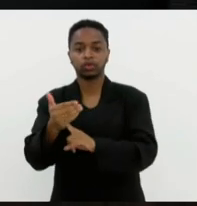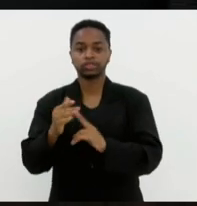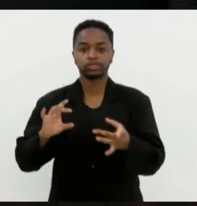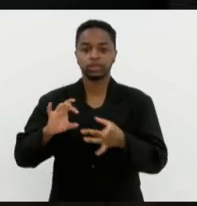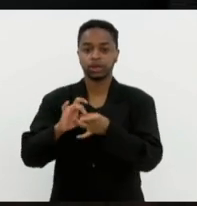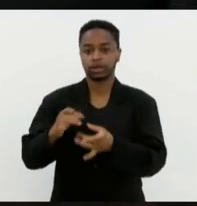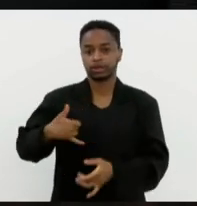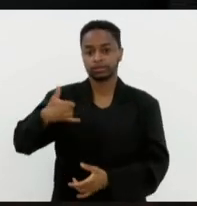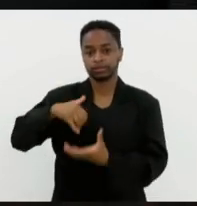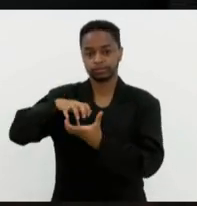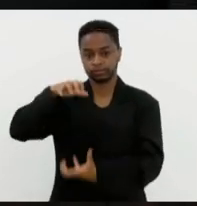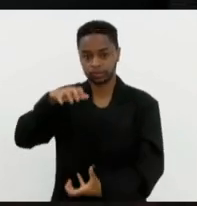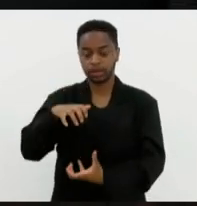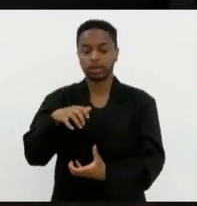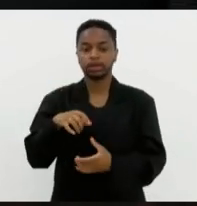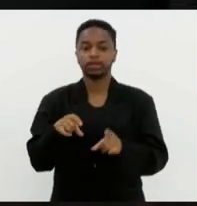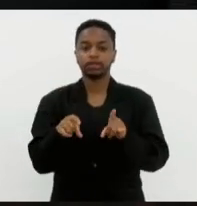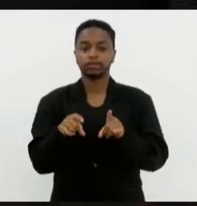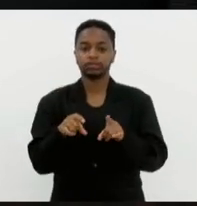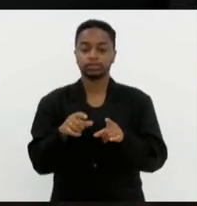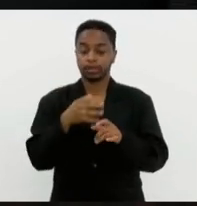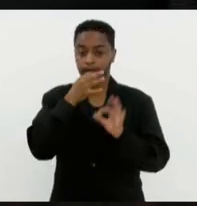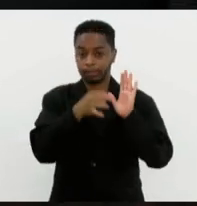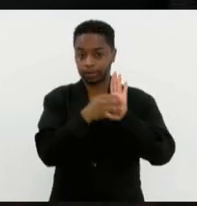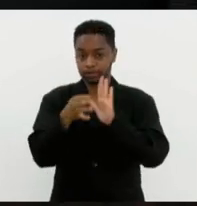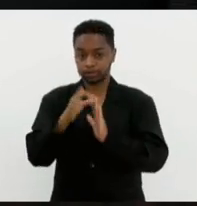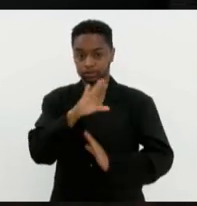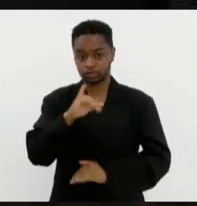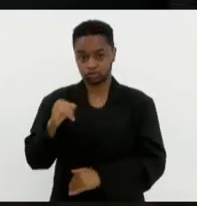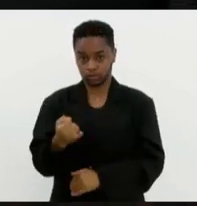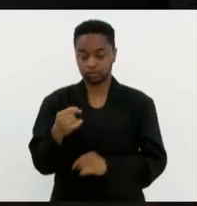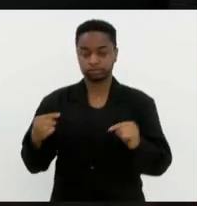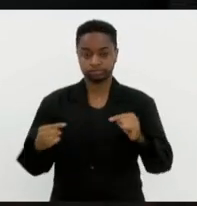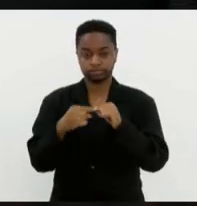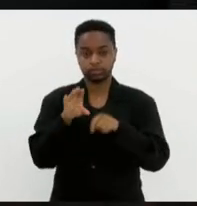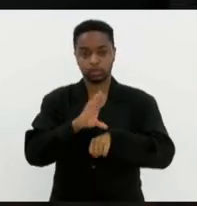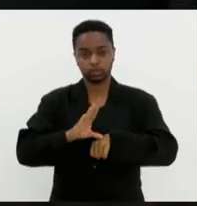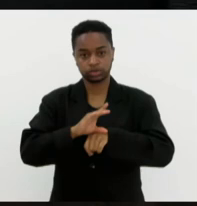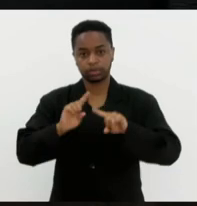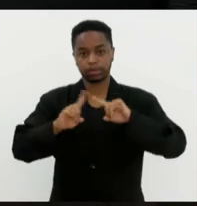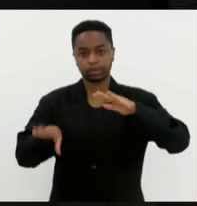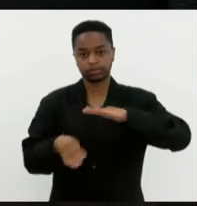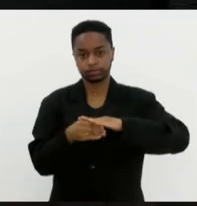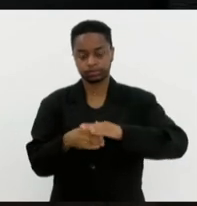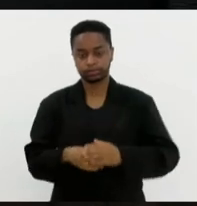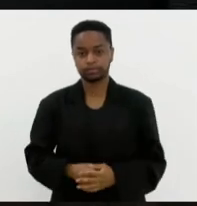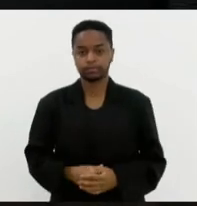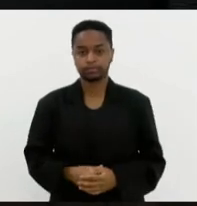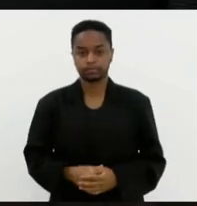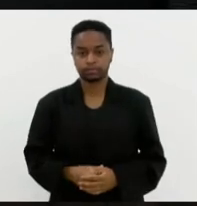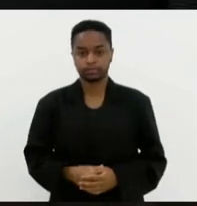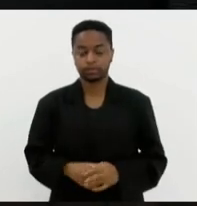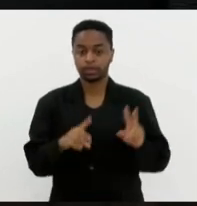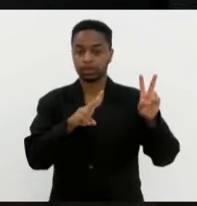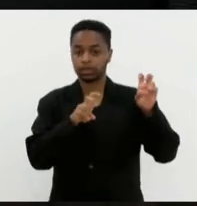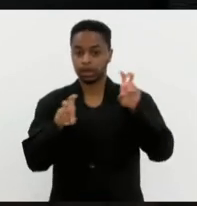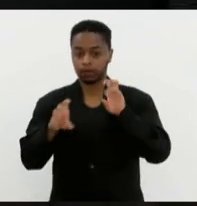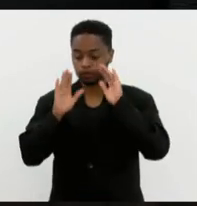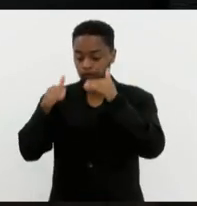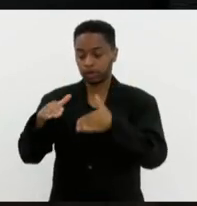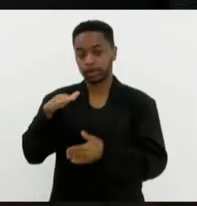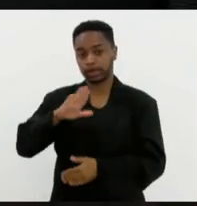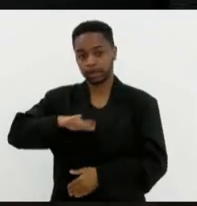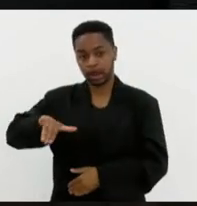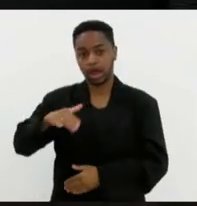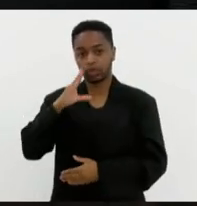providências. Pareceres das comissões de Constituição e Justiça pela constitucionalidade com emendas de assuntos da criança,